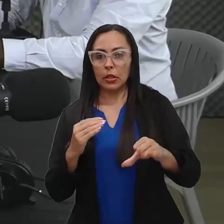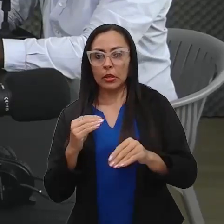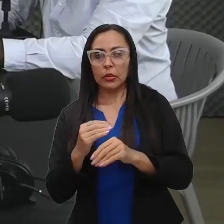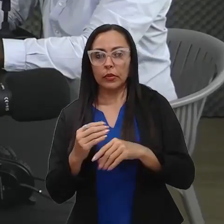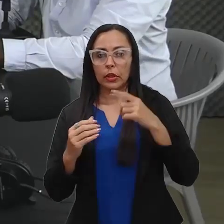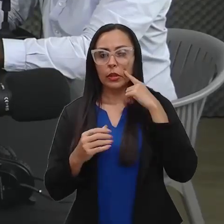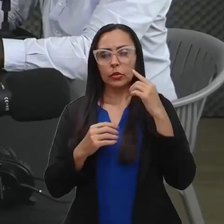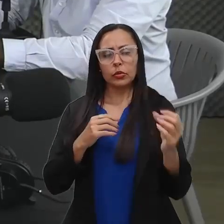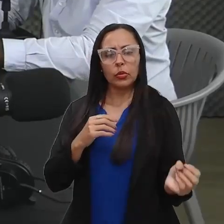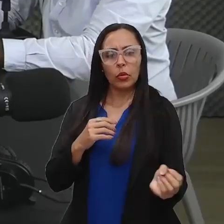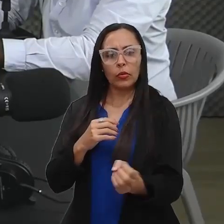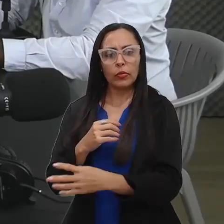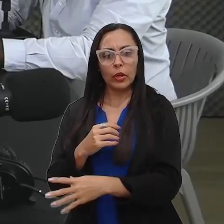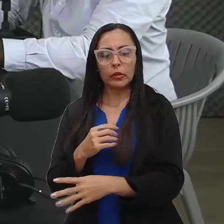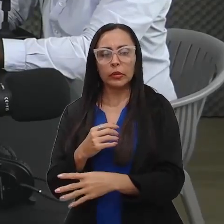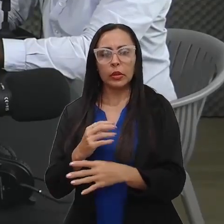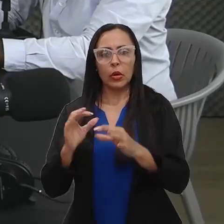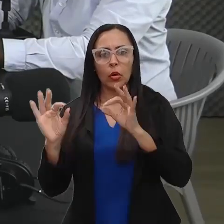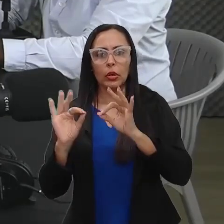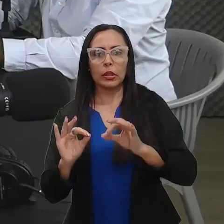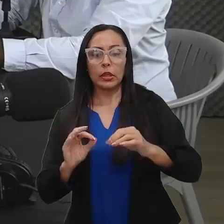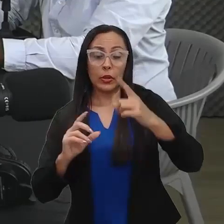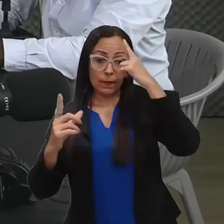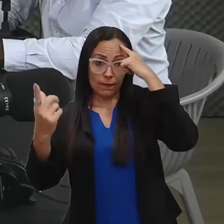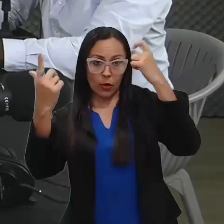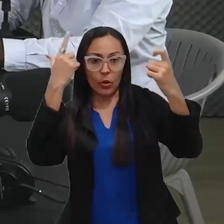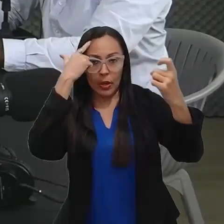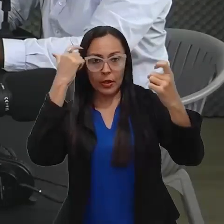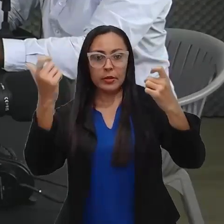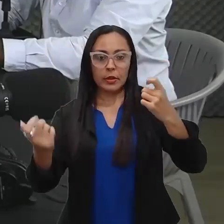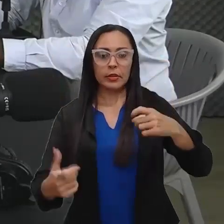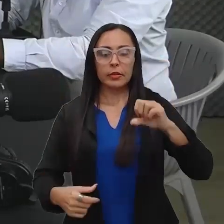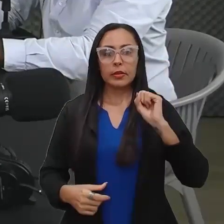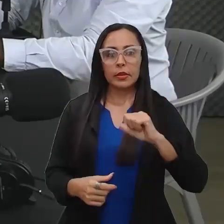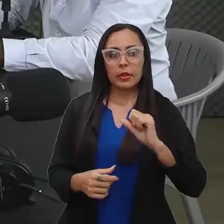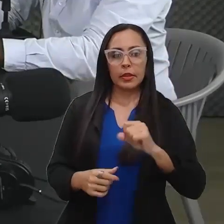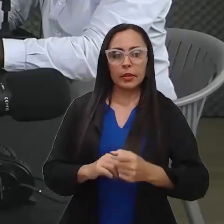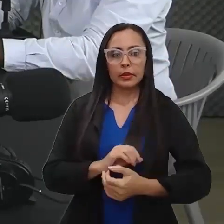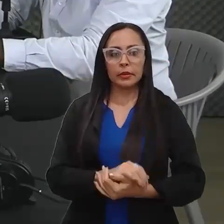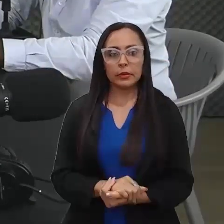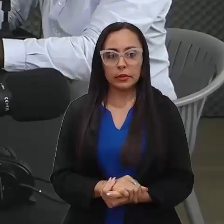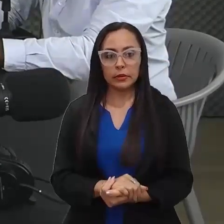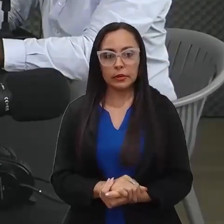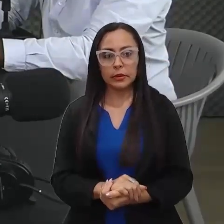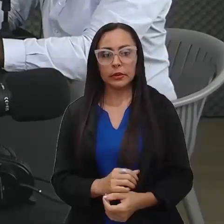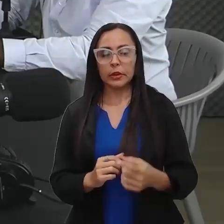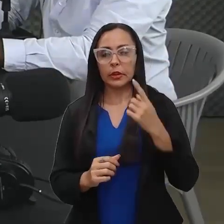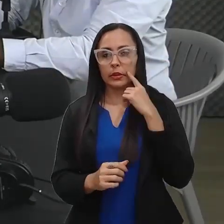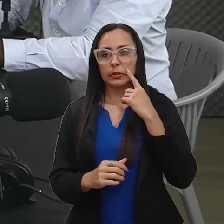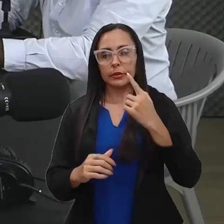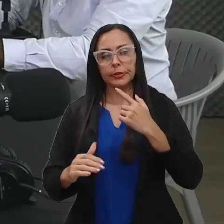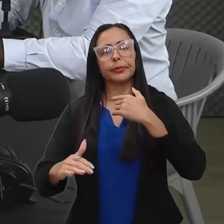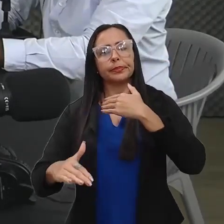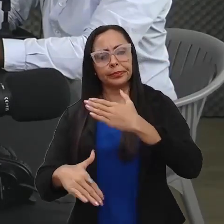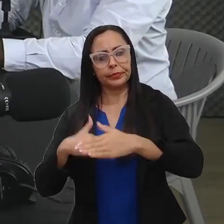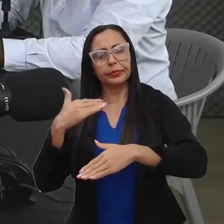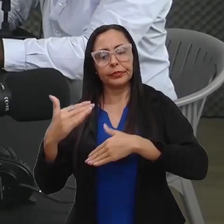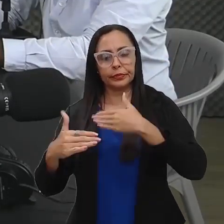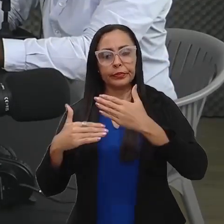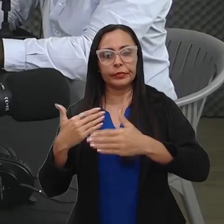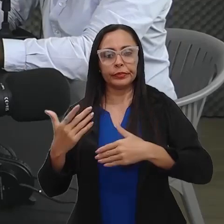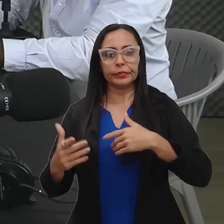às novas formas de violência que vão se, né, reinventando, né, porque a violência é um